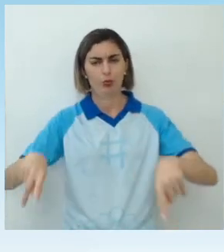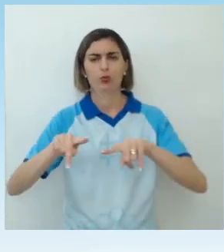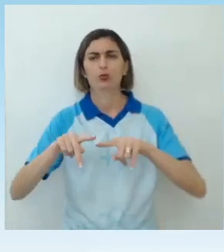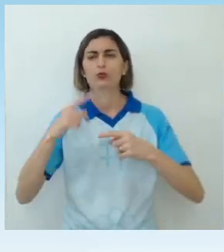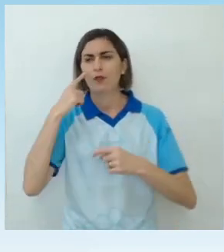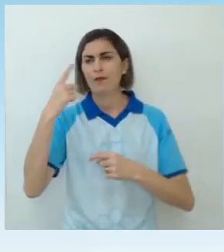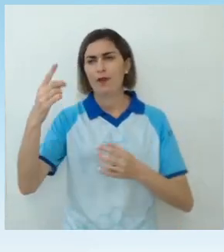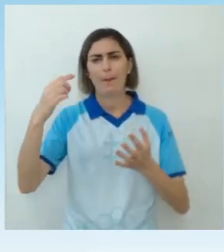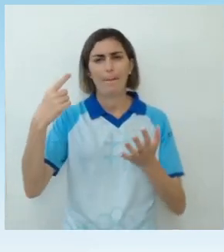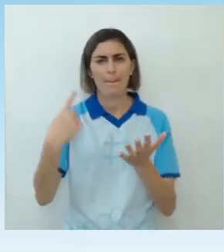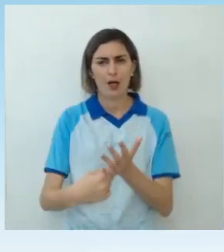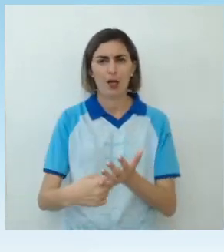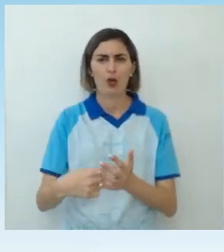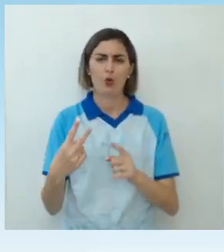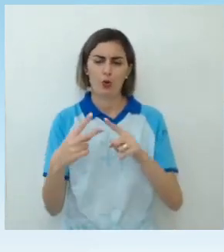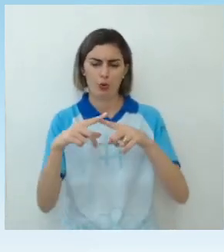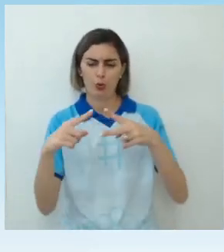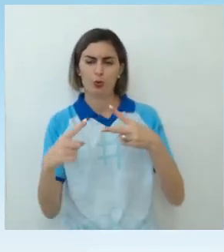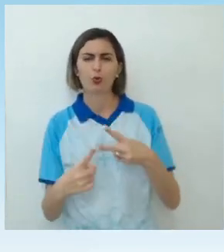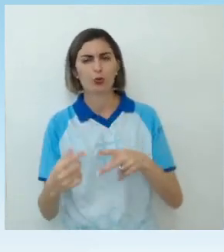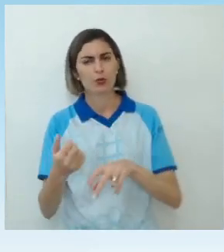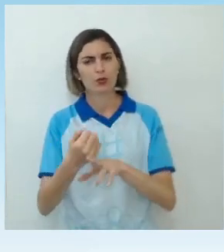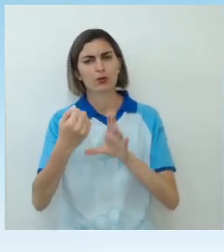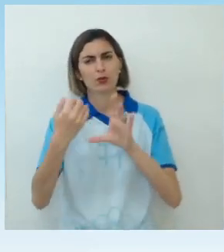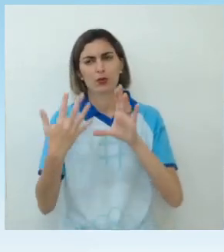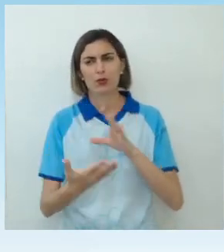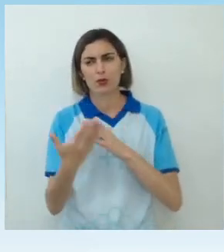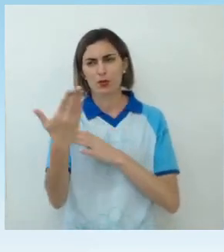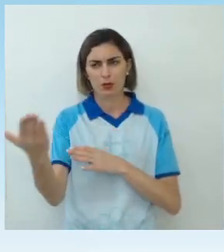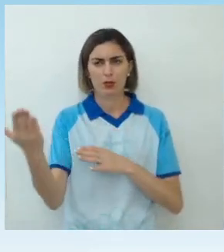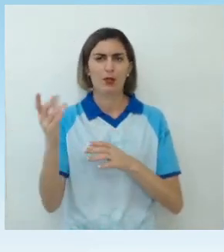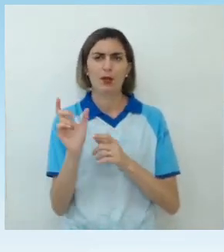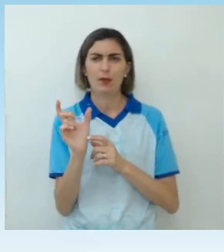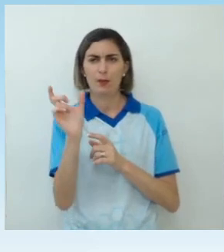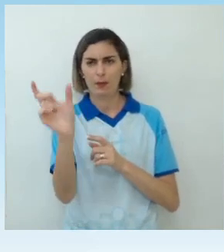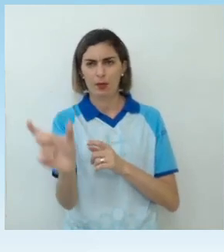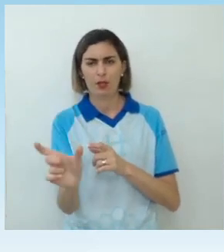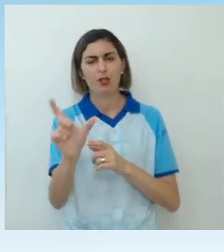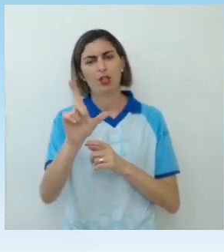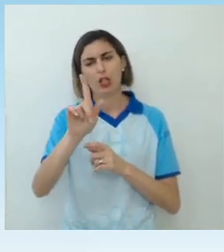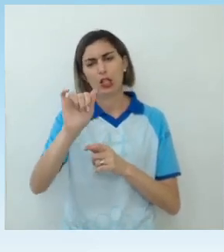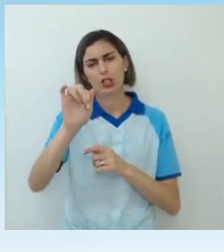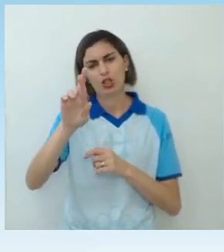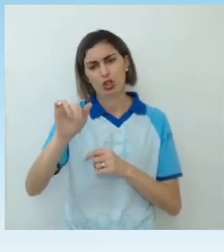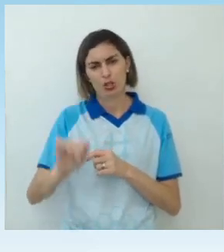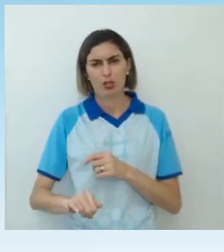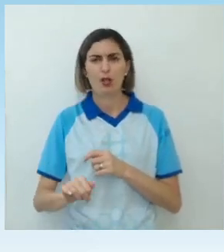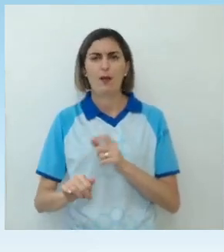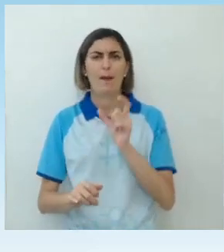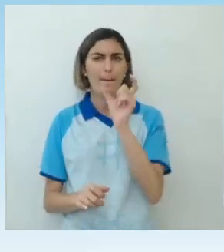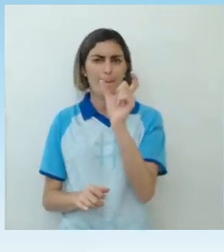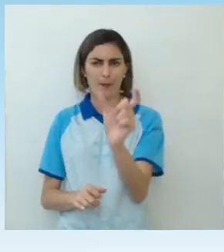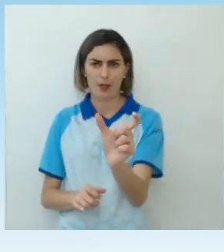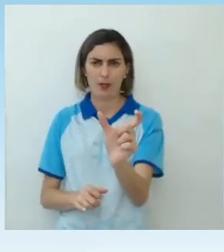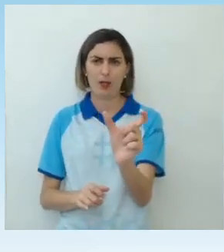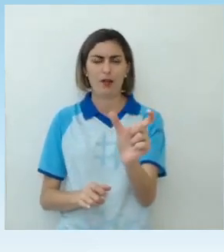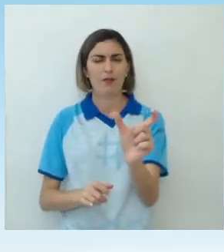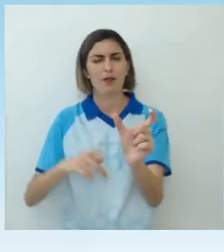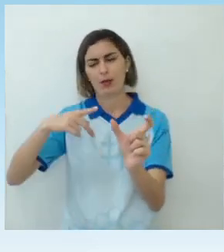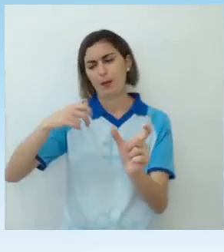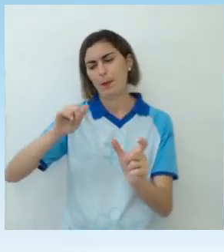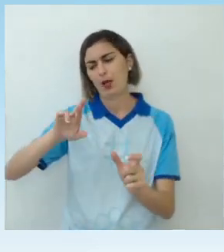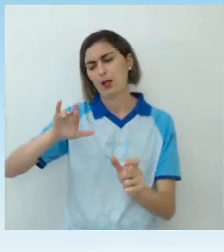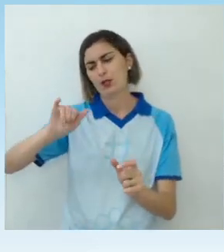gente marcou como duas características aqui, ó, essa palavra ligeira, a gente comentou aqui, né, e a palavra parcialmente. Não